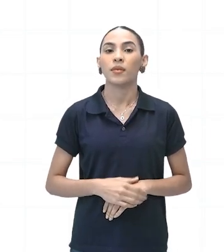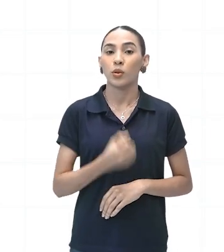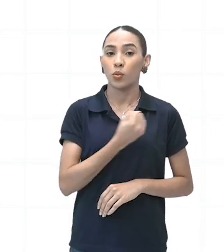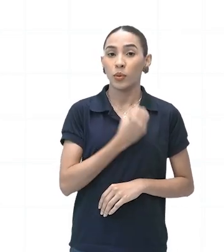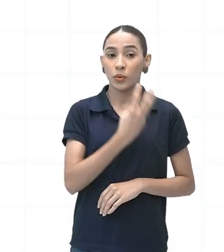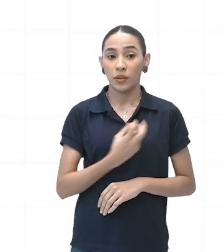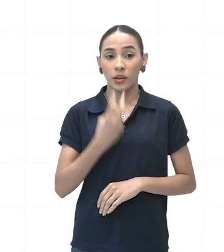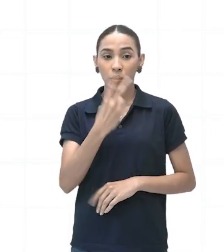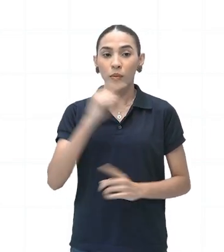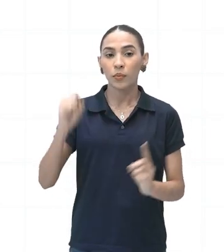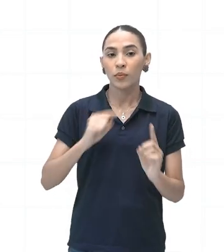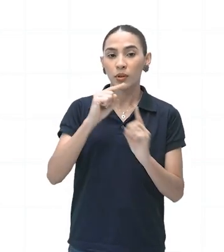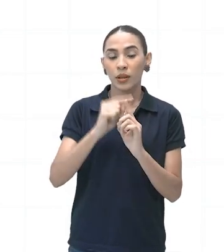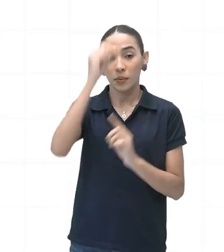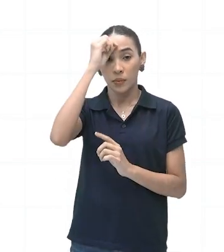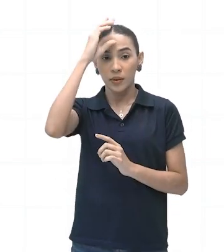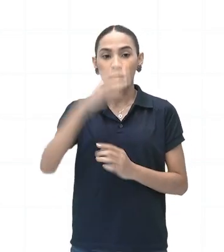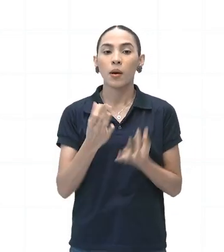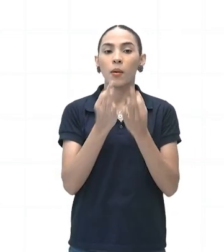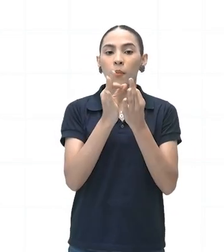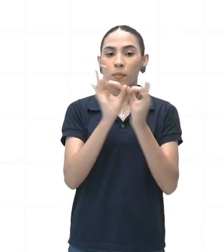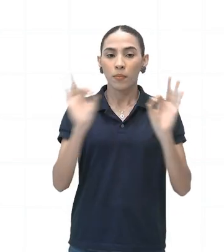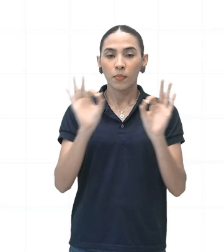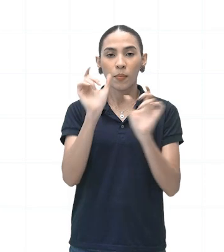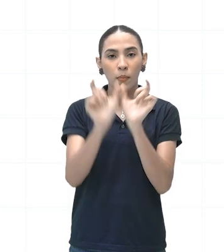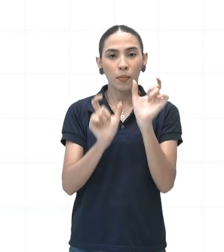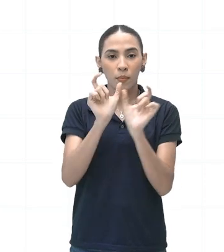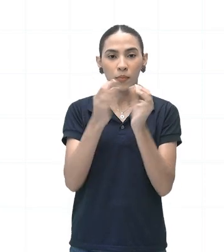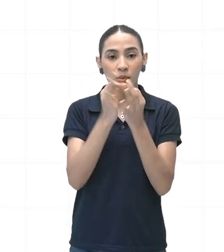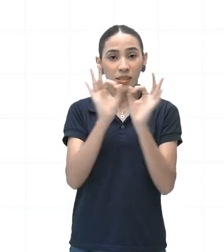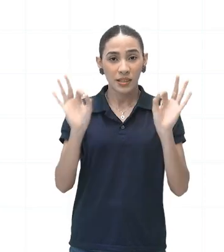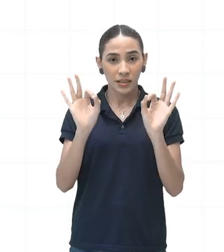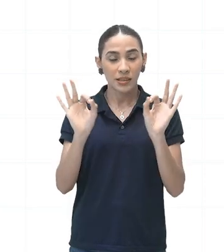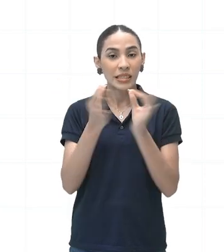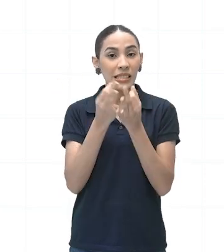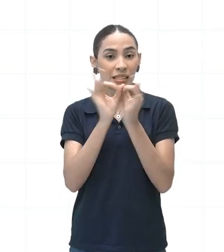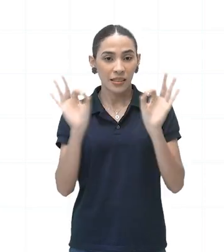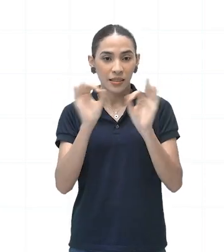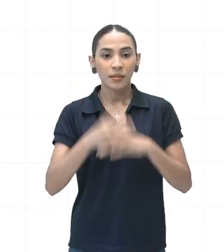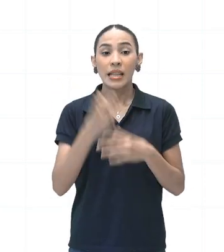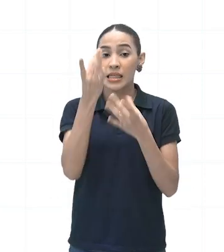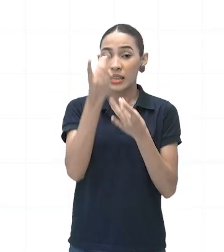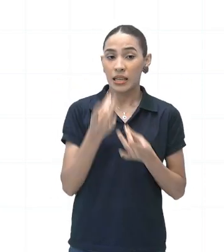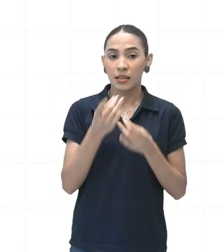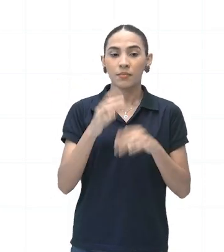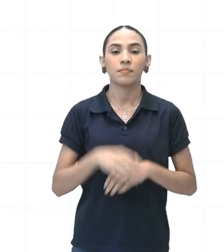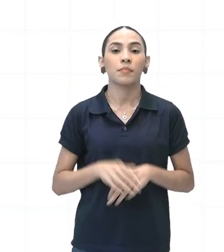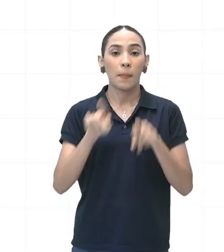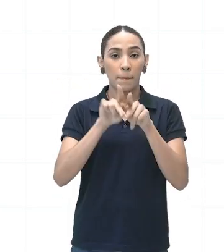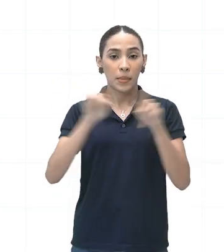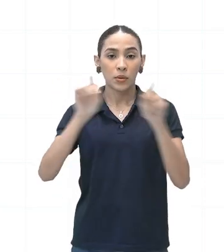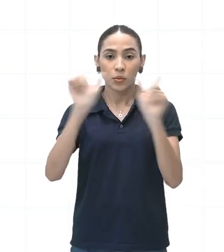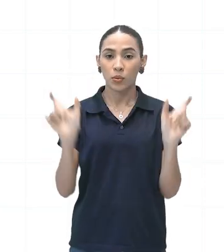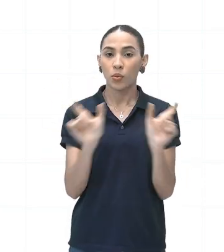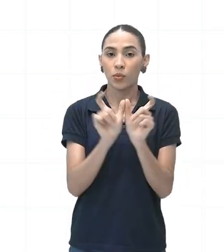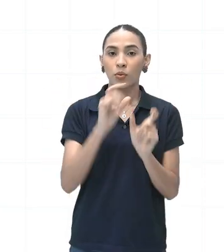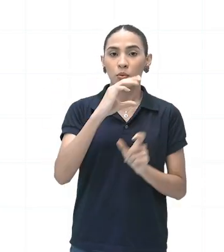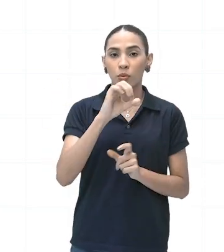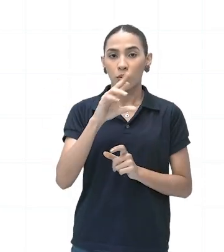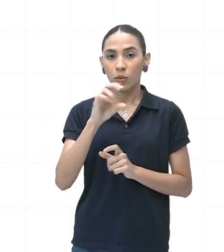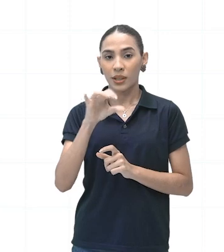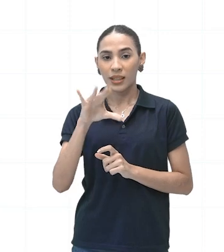Aula 32, objeto de conhecimento, morfossintaxe, sintaxe, com detalhamento, período composto